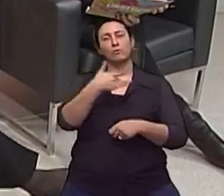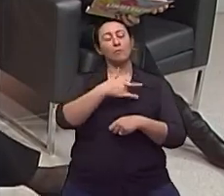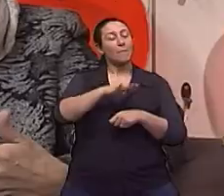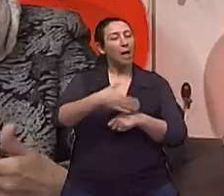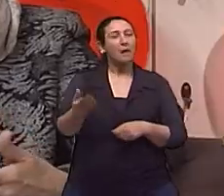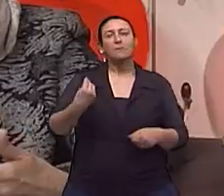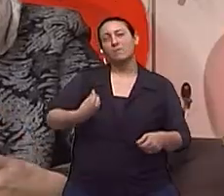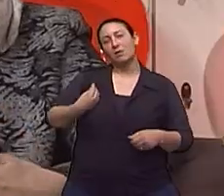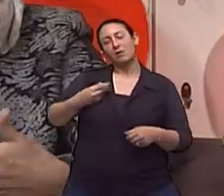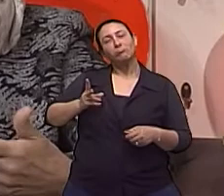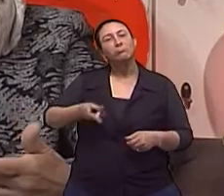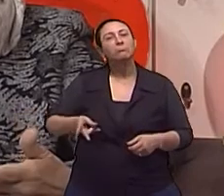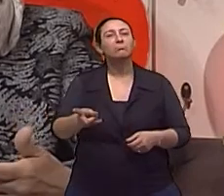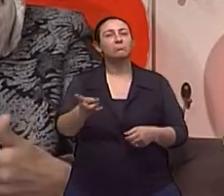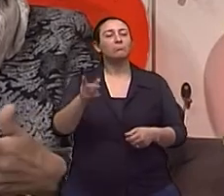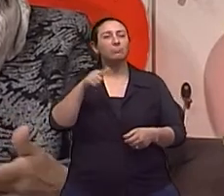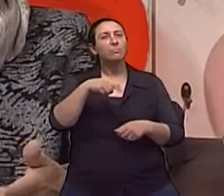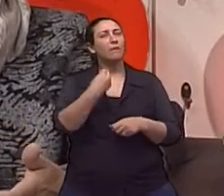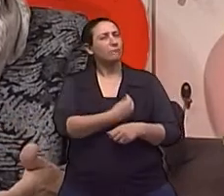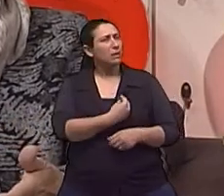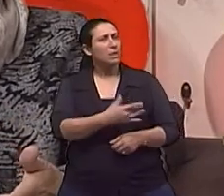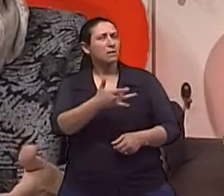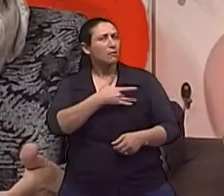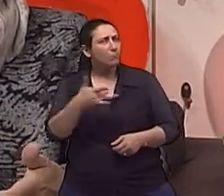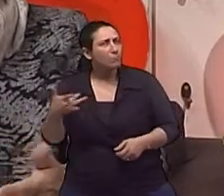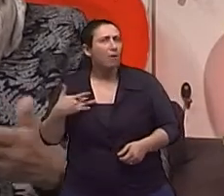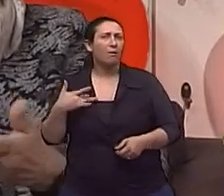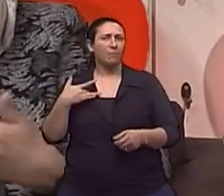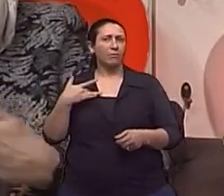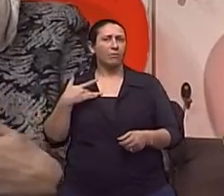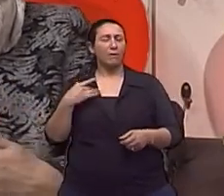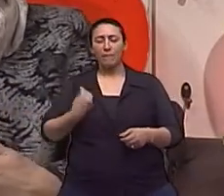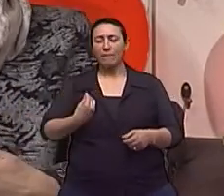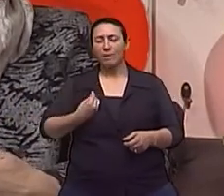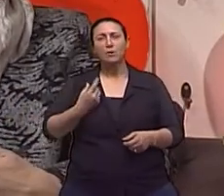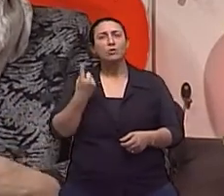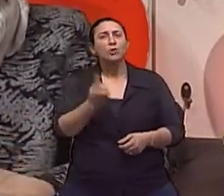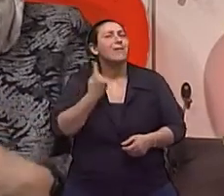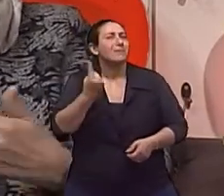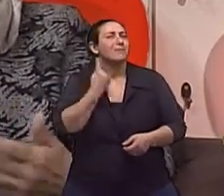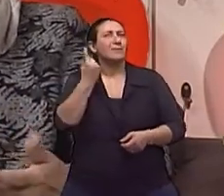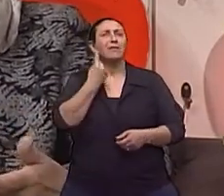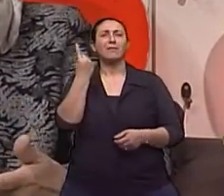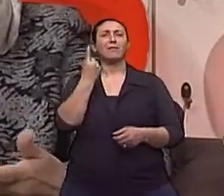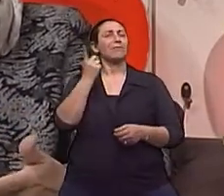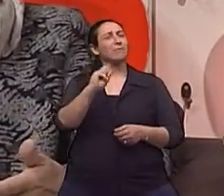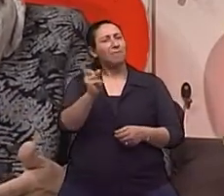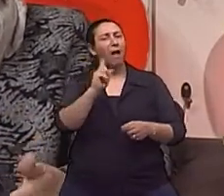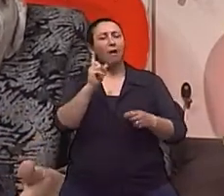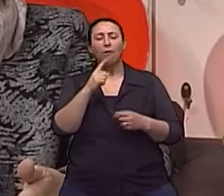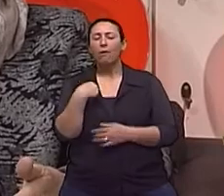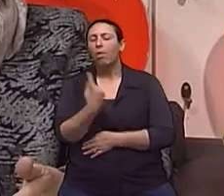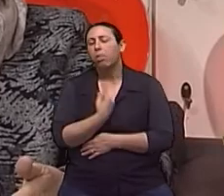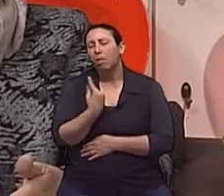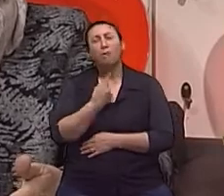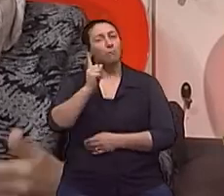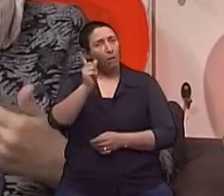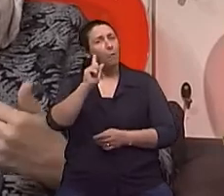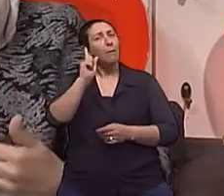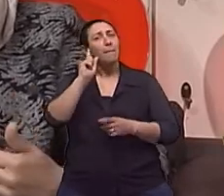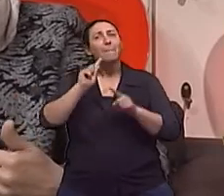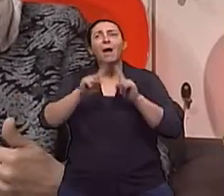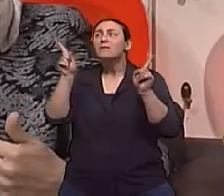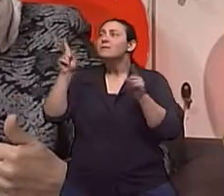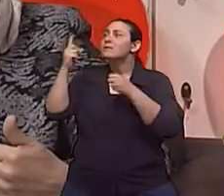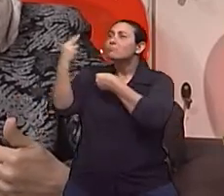poderem ter uma vida saudável vivendo sozinhos não sozinhos na solidão mas tem necessidade de cuidadores